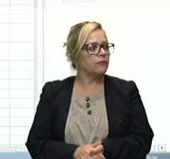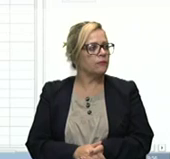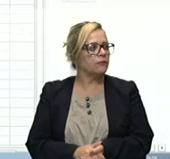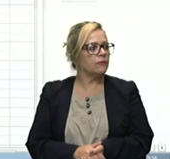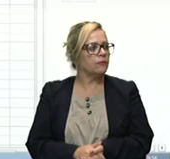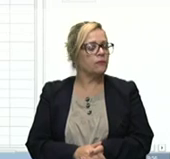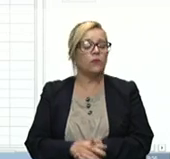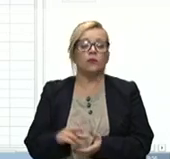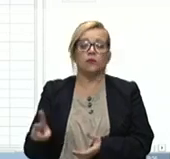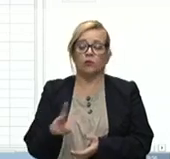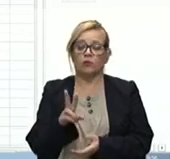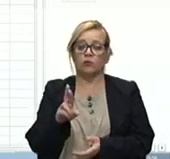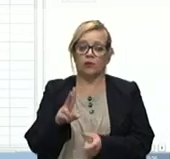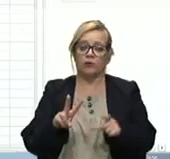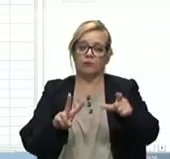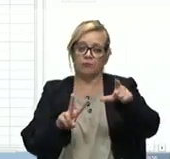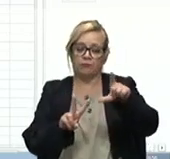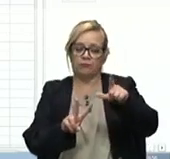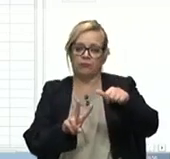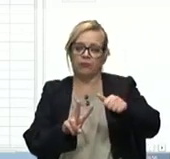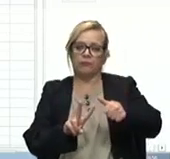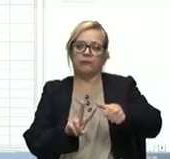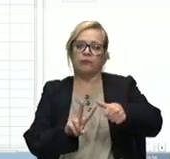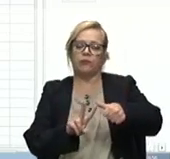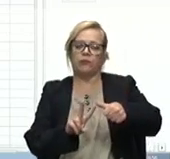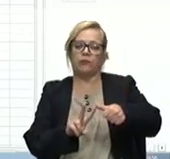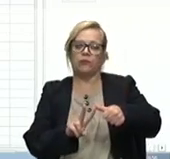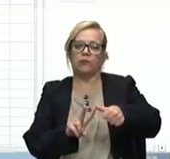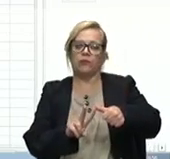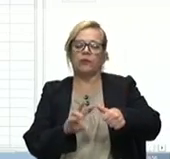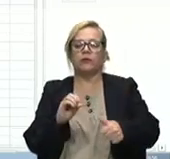O valor do R² é